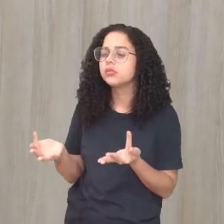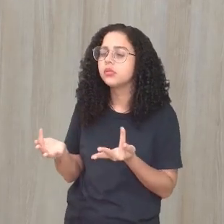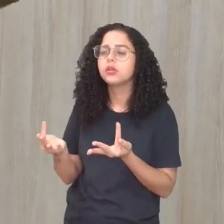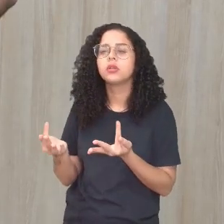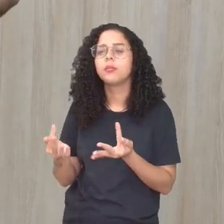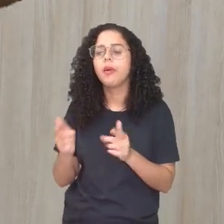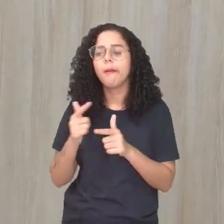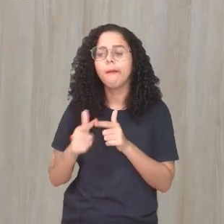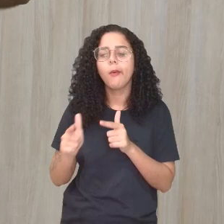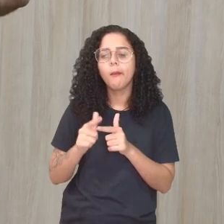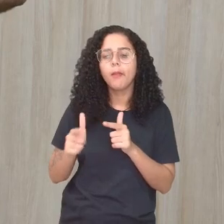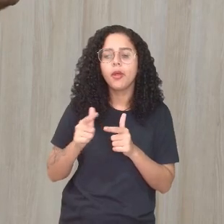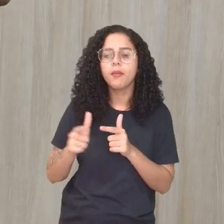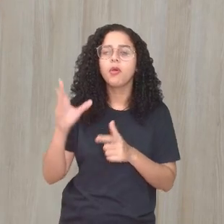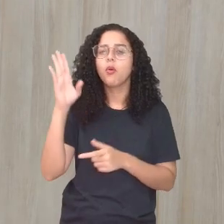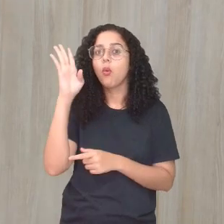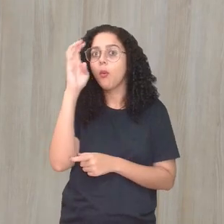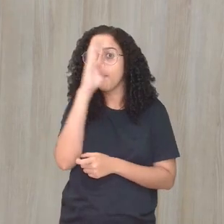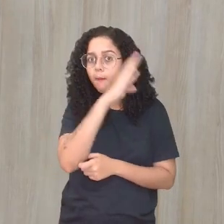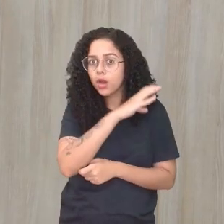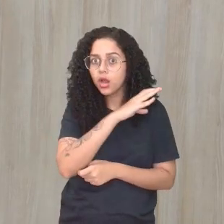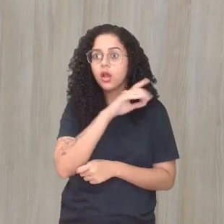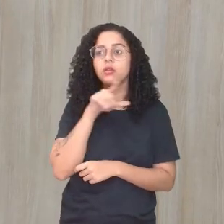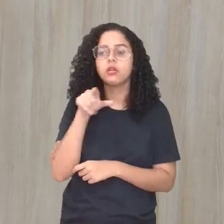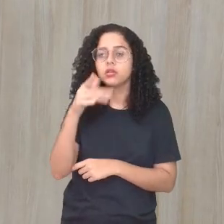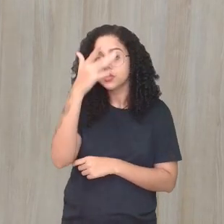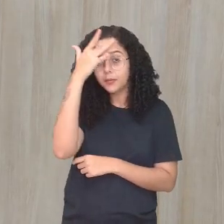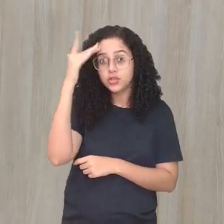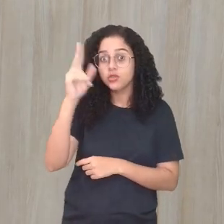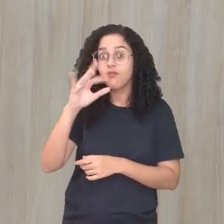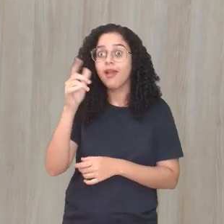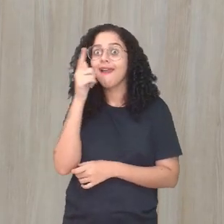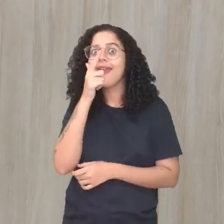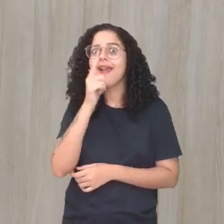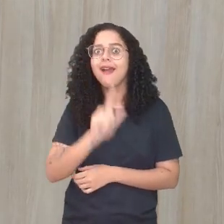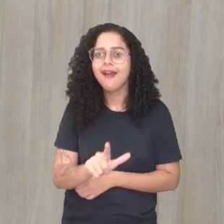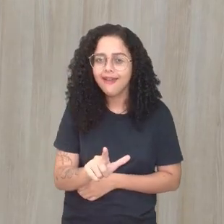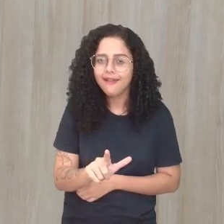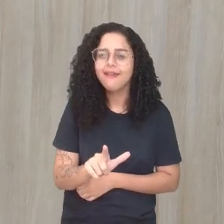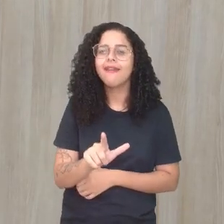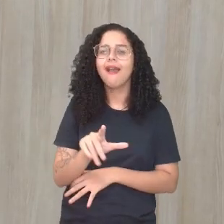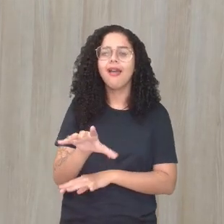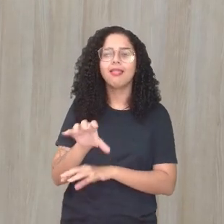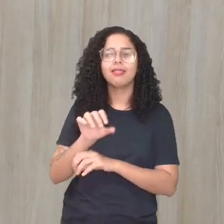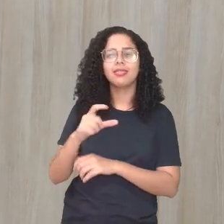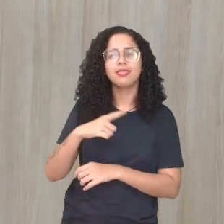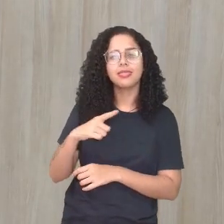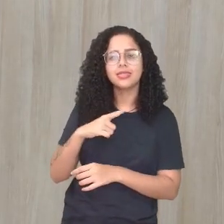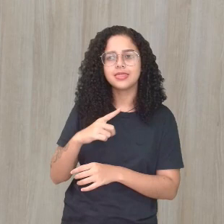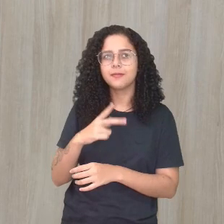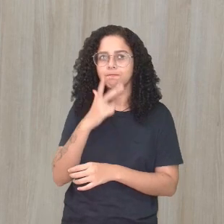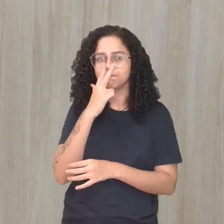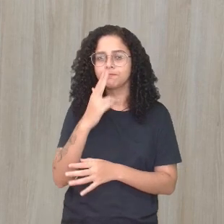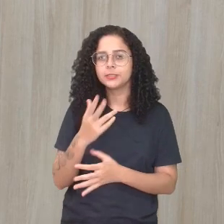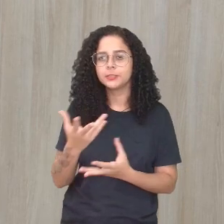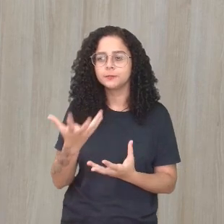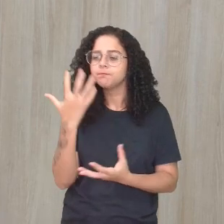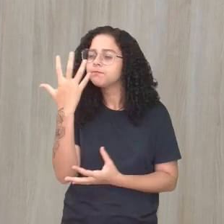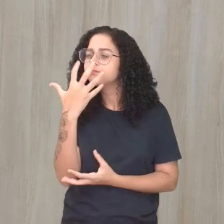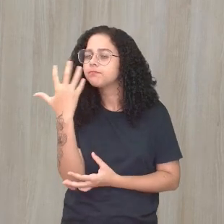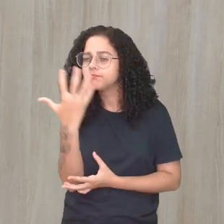para problemas bem complexos. E esse pessoal vai ganhar, vai adquirir ali um certo carisma,